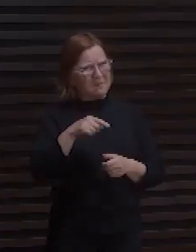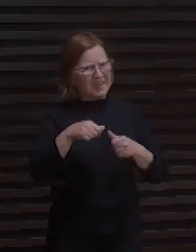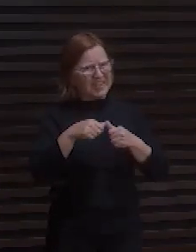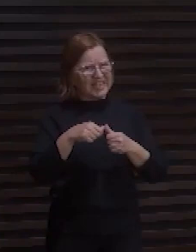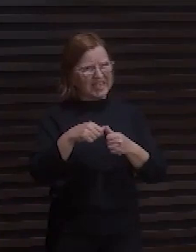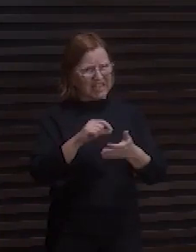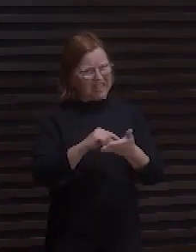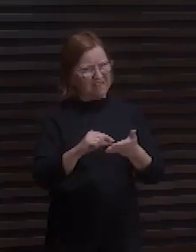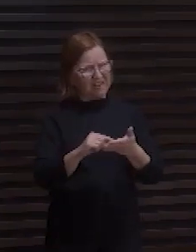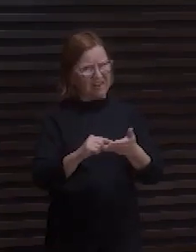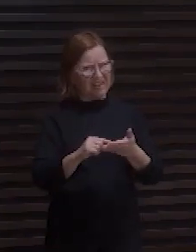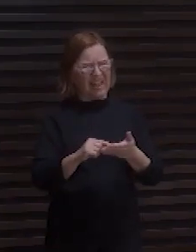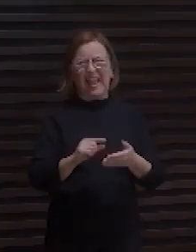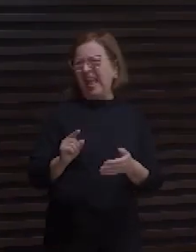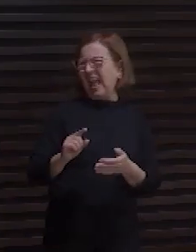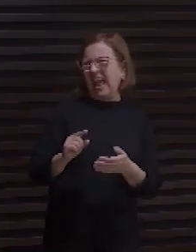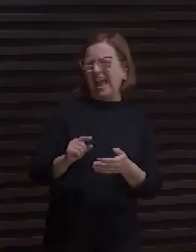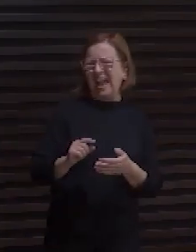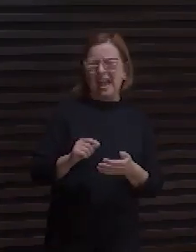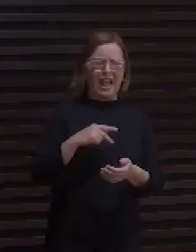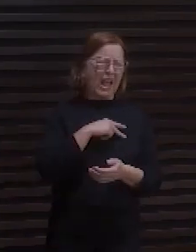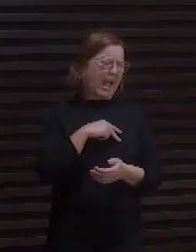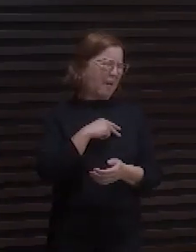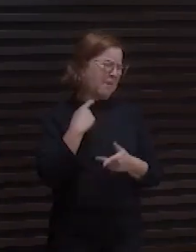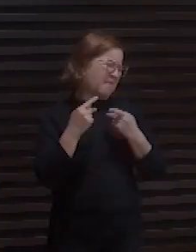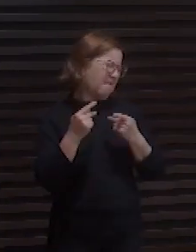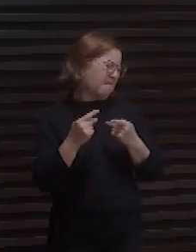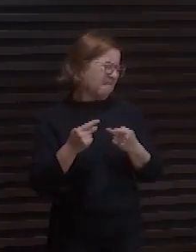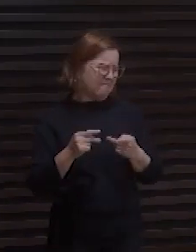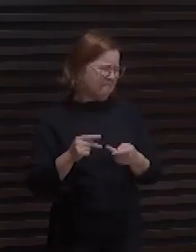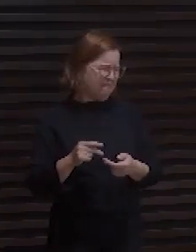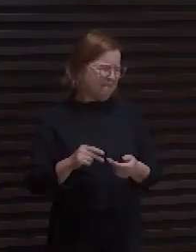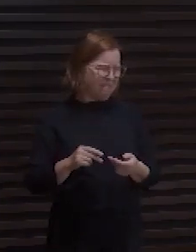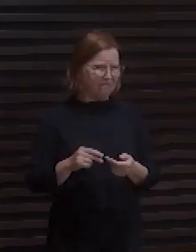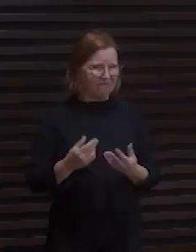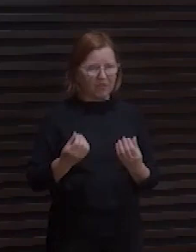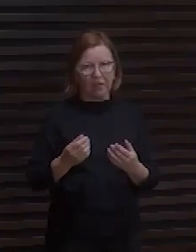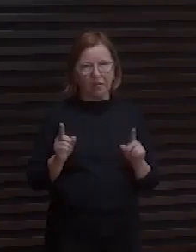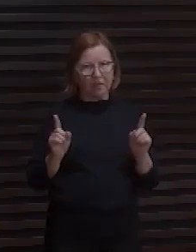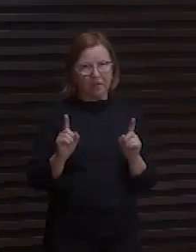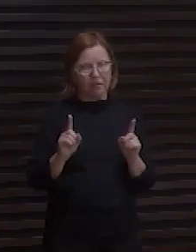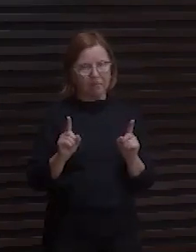Isso aqui é um exagero do apóstolo Paulo. Ele está fazendo uma